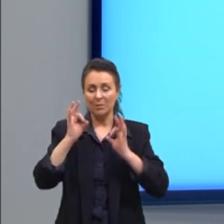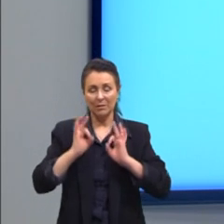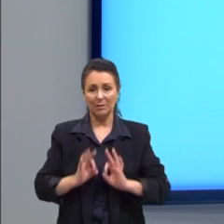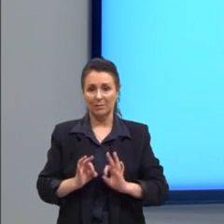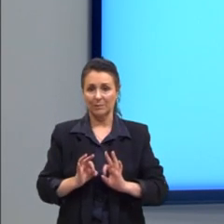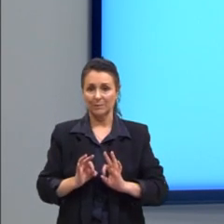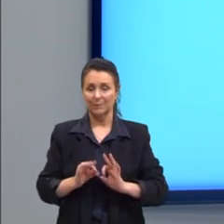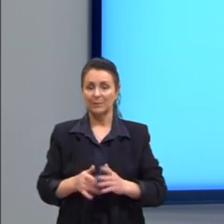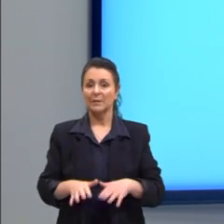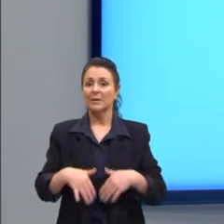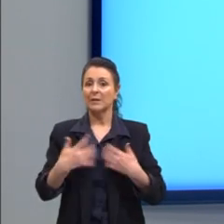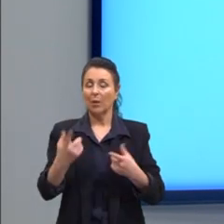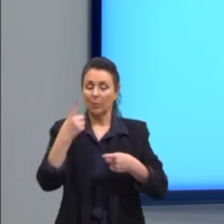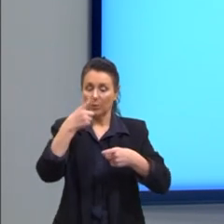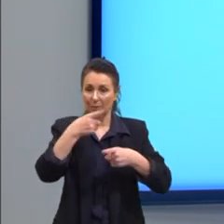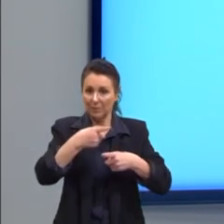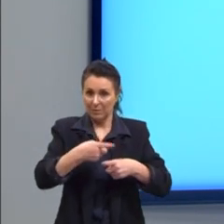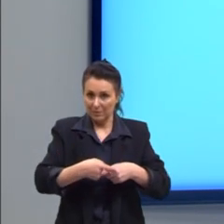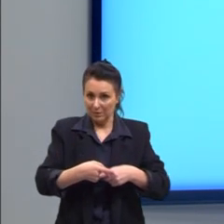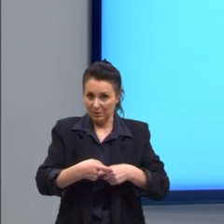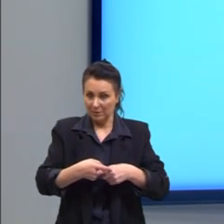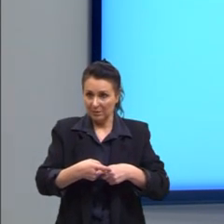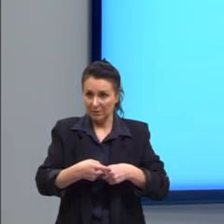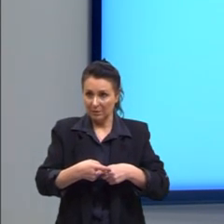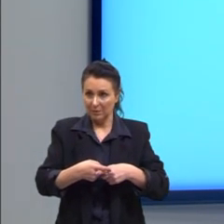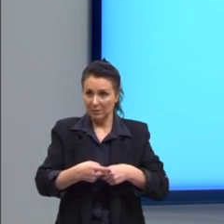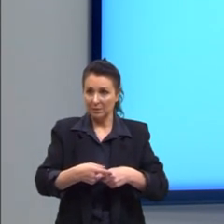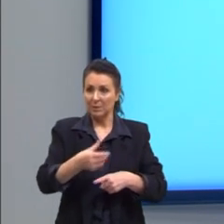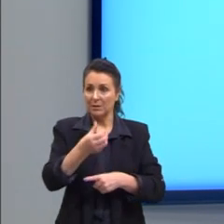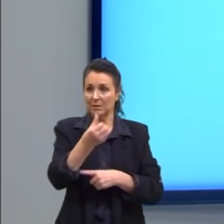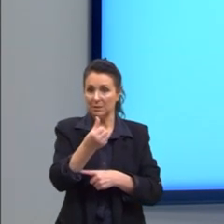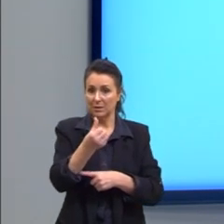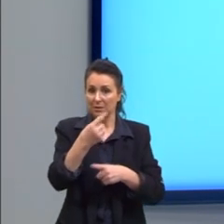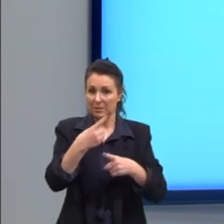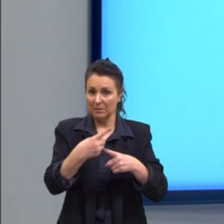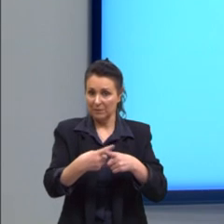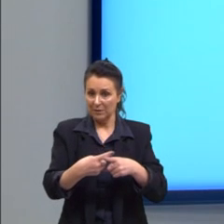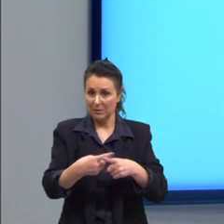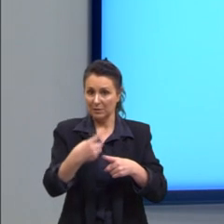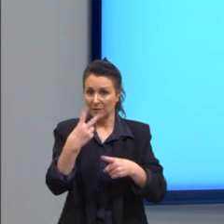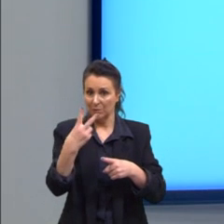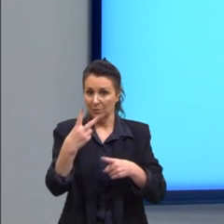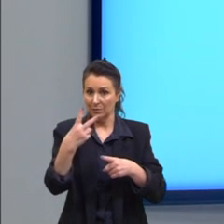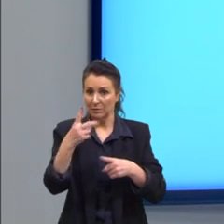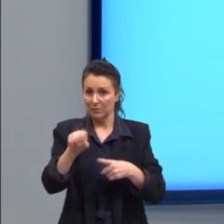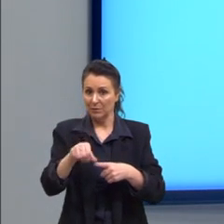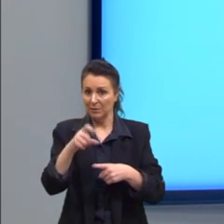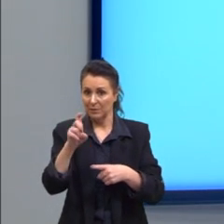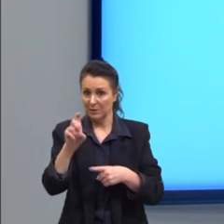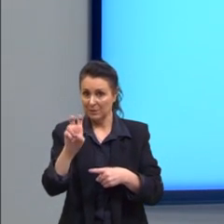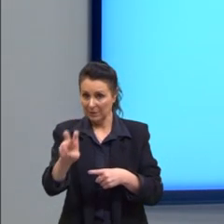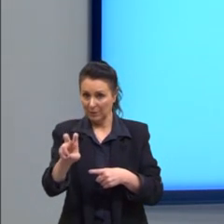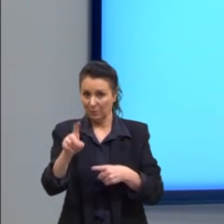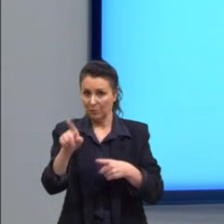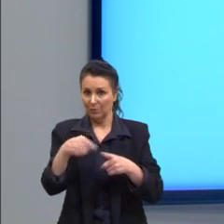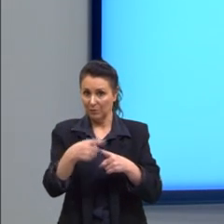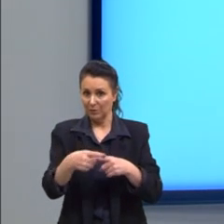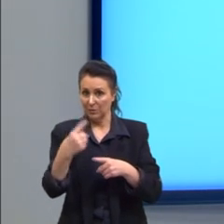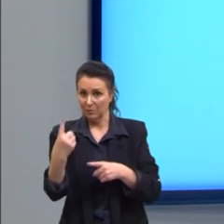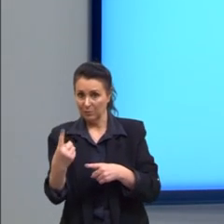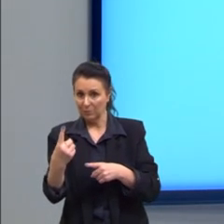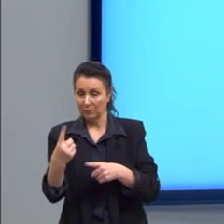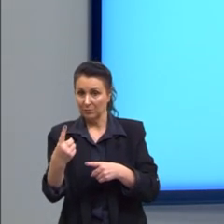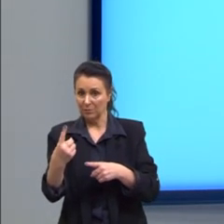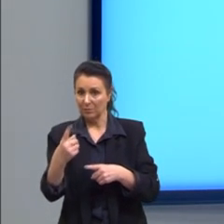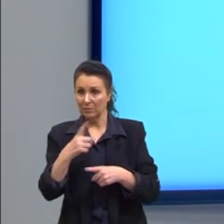corretos então multiplicando 6 x 2,5 x 1 eu vou obter o